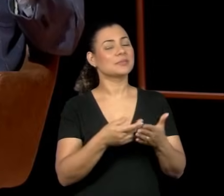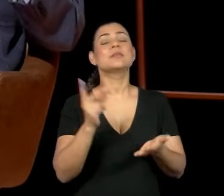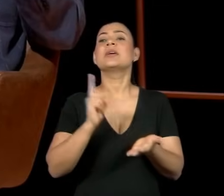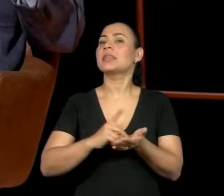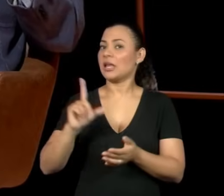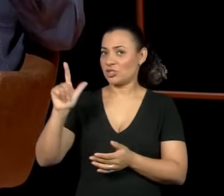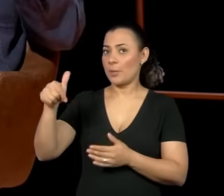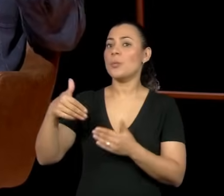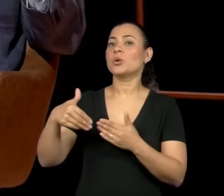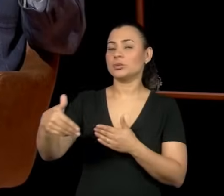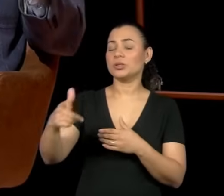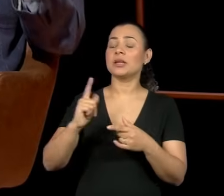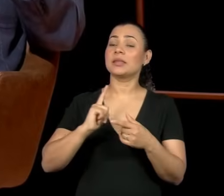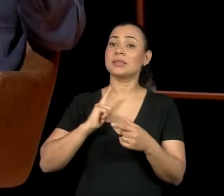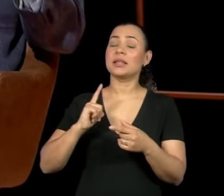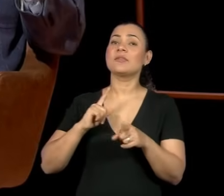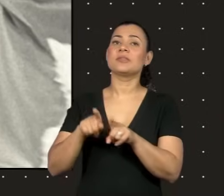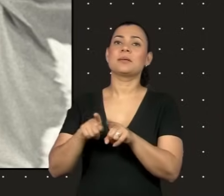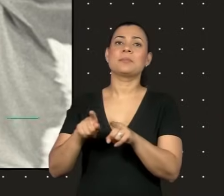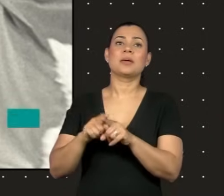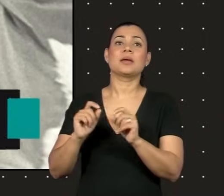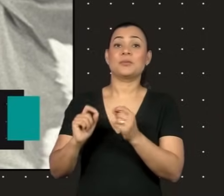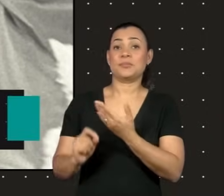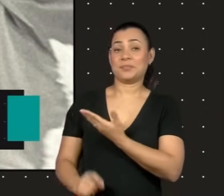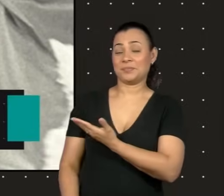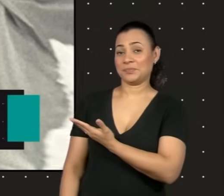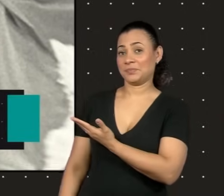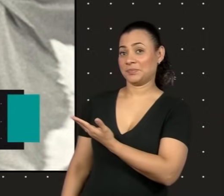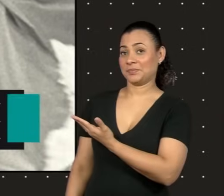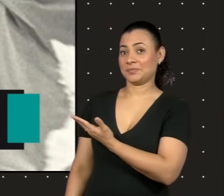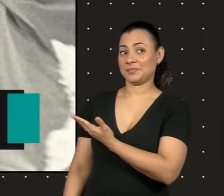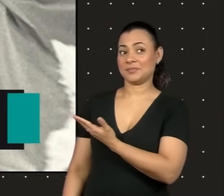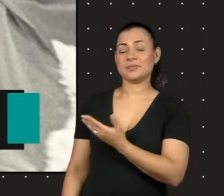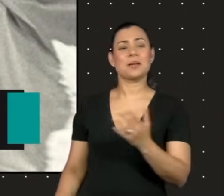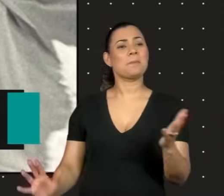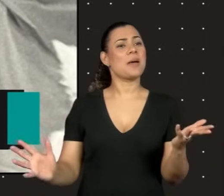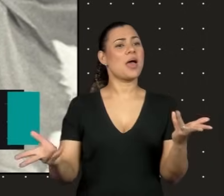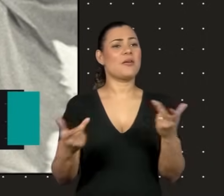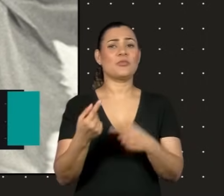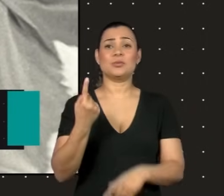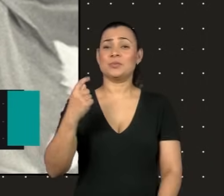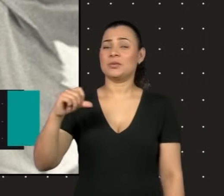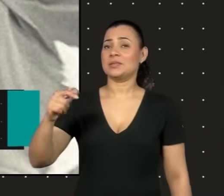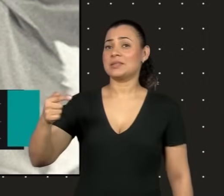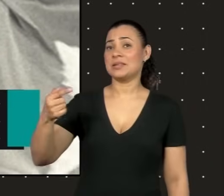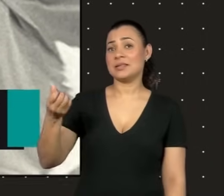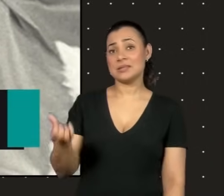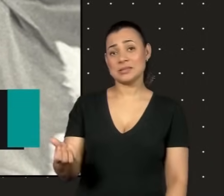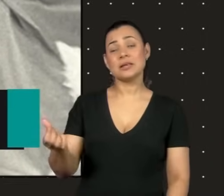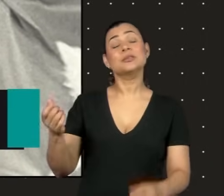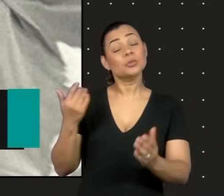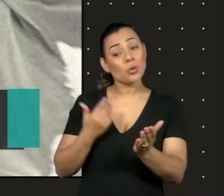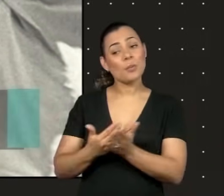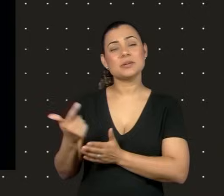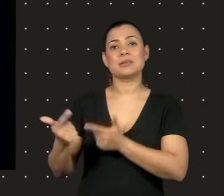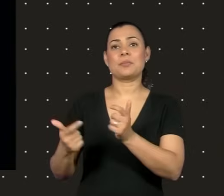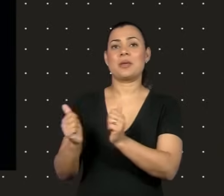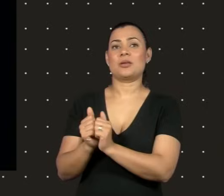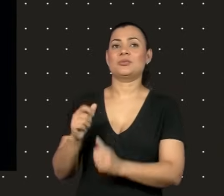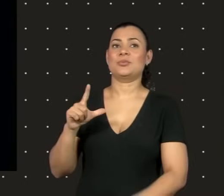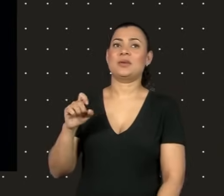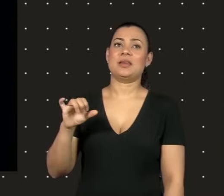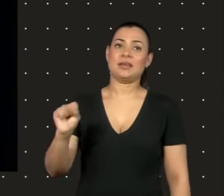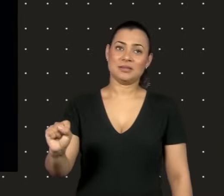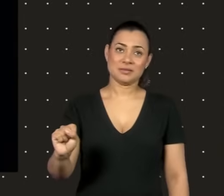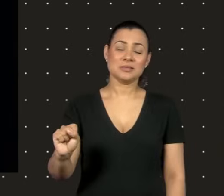Brilhante. Ela fez com Ademar Guerra, Emília Muniz, foi um espetáculo maravilhoso. E aí eu comecei a trabalhar com Elis.